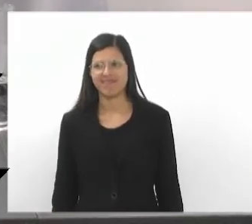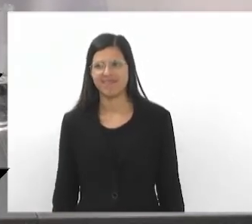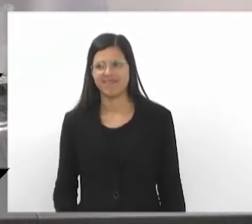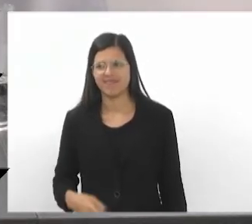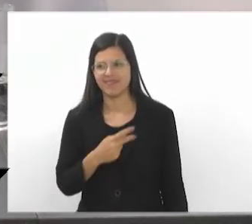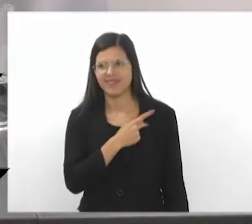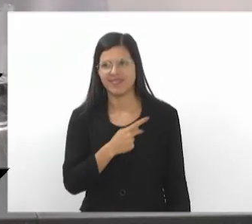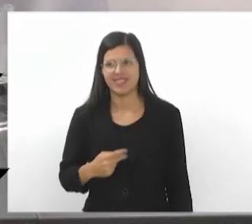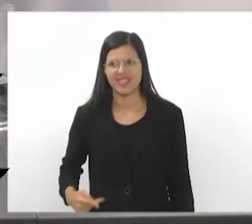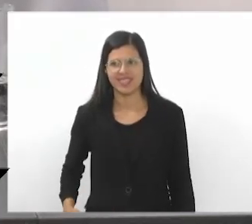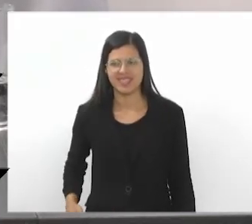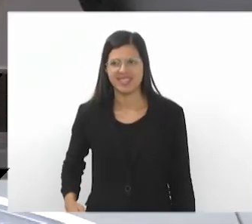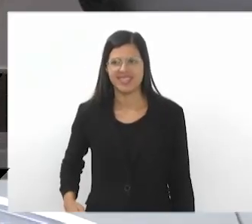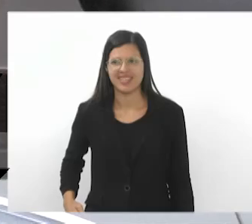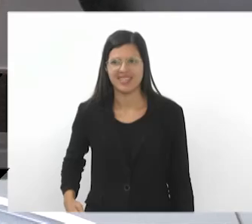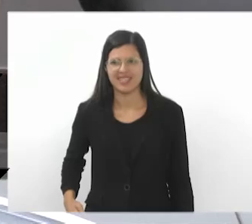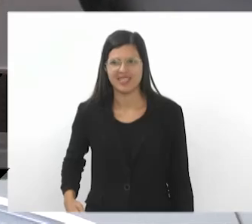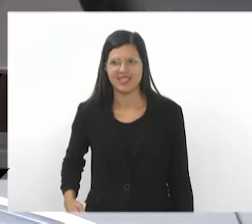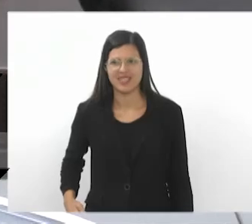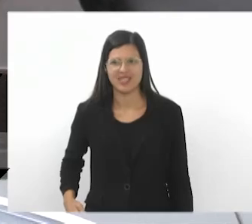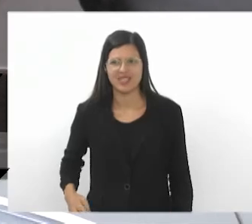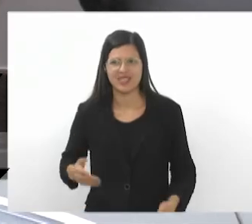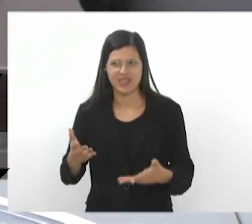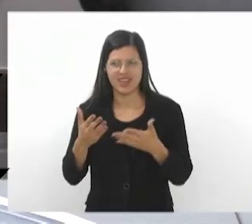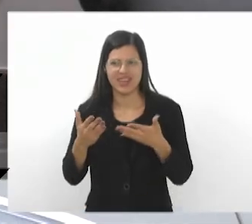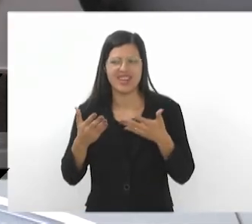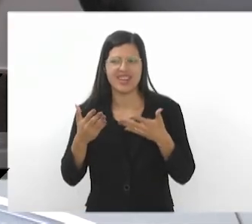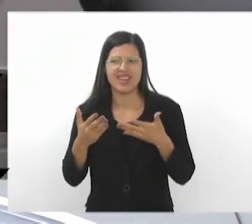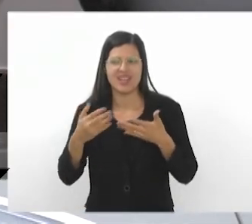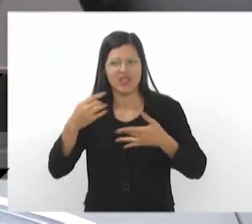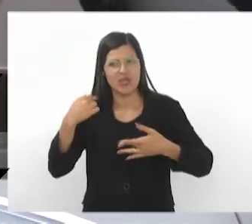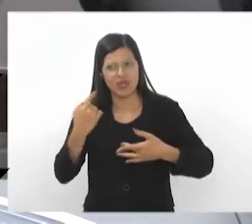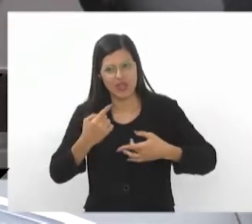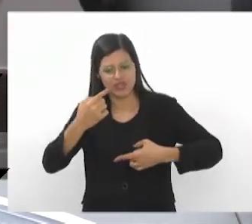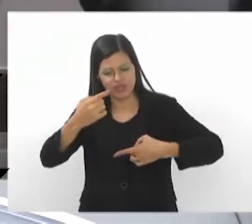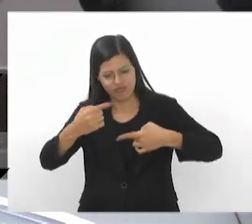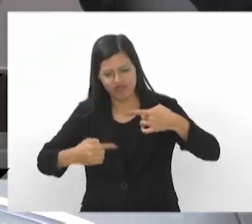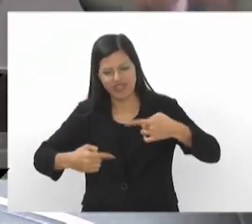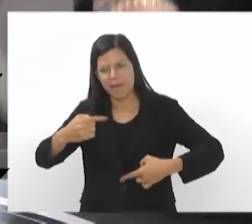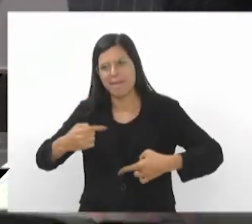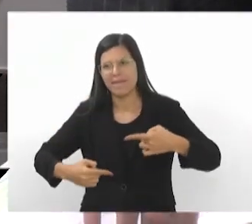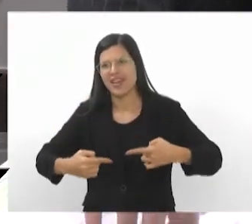Presidente, Eu até Deputada gostaria que fosse, para que aí os nossos embates fossem mais sucessivos.